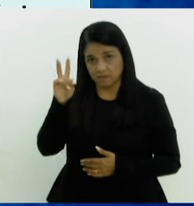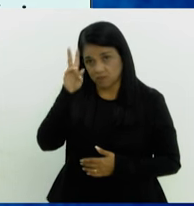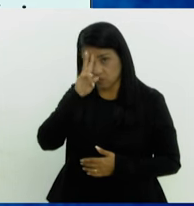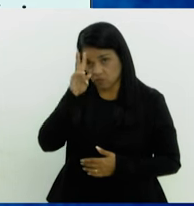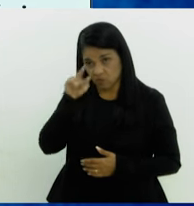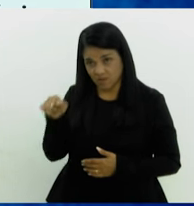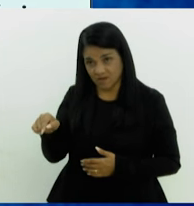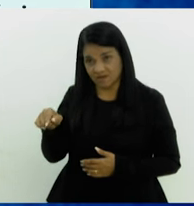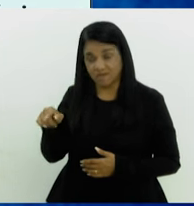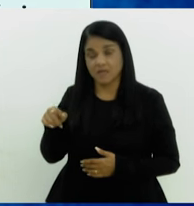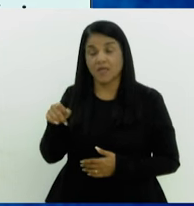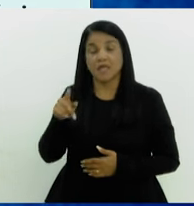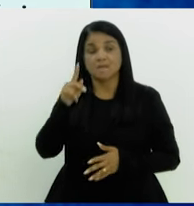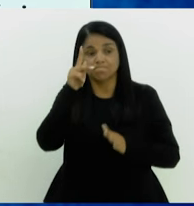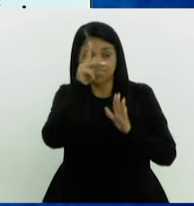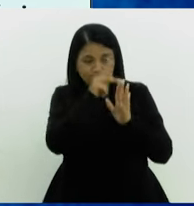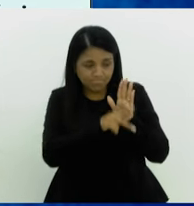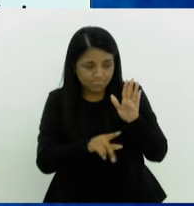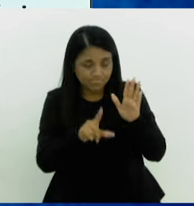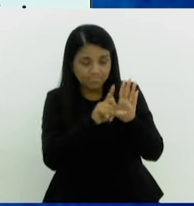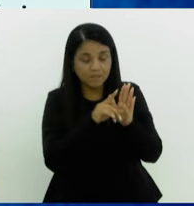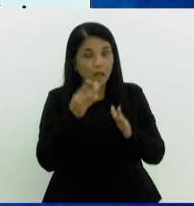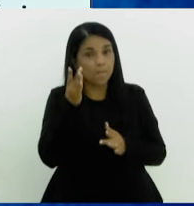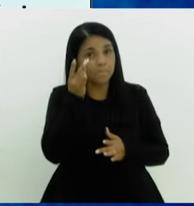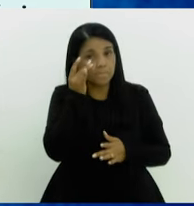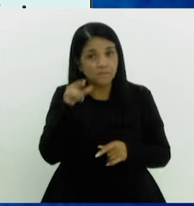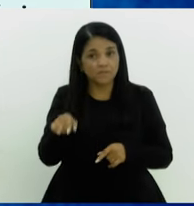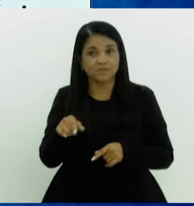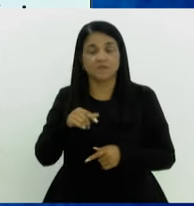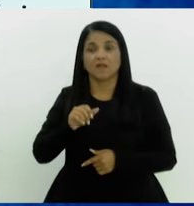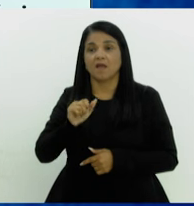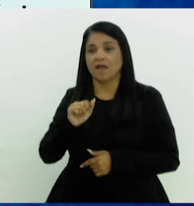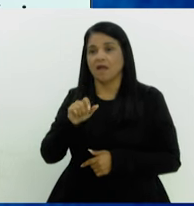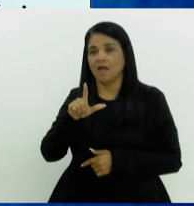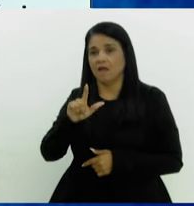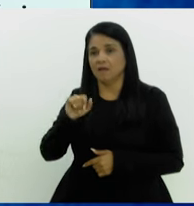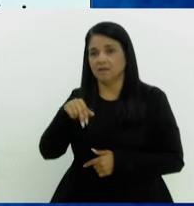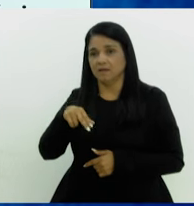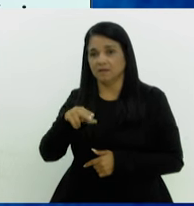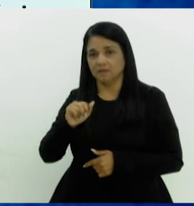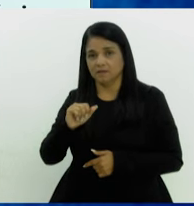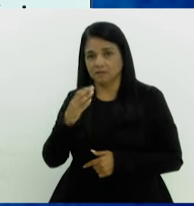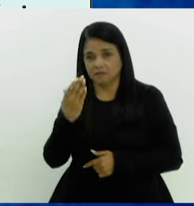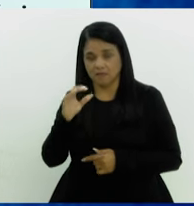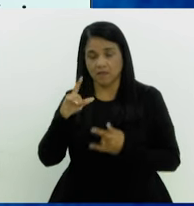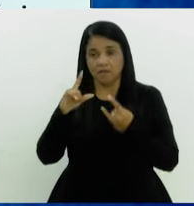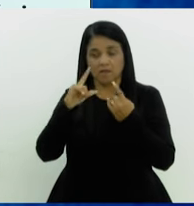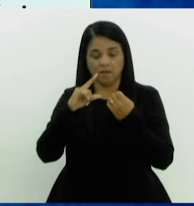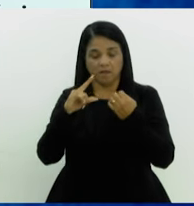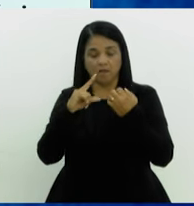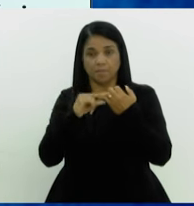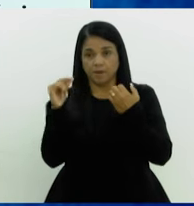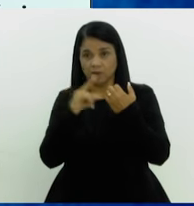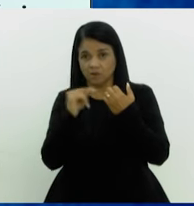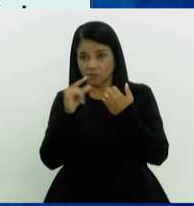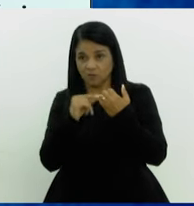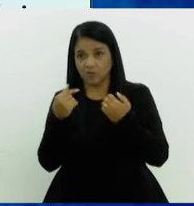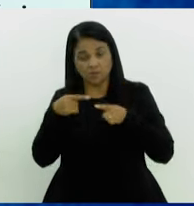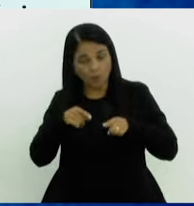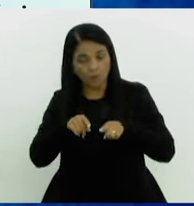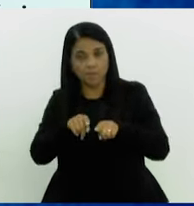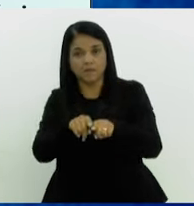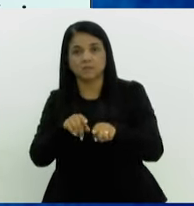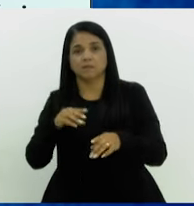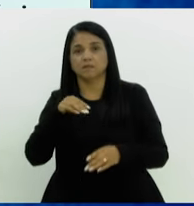inteiro e foi aí que entrou a aliança empreendedora como parceira da Meta e já treinou Mais acho que acredito que 26.000